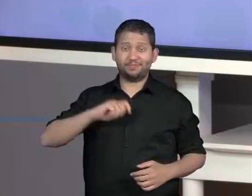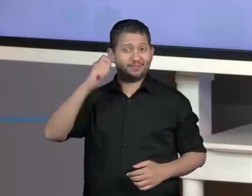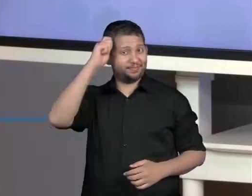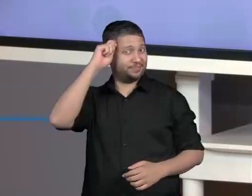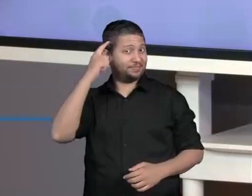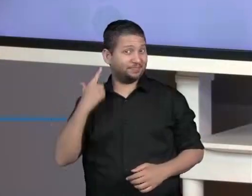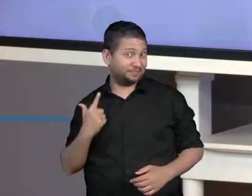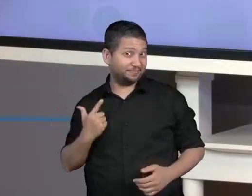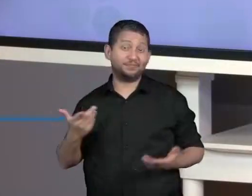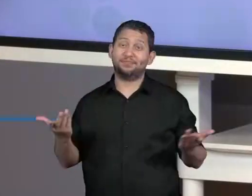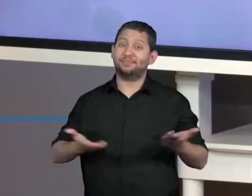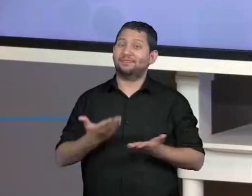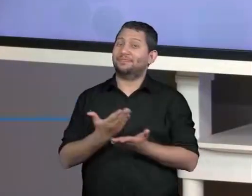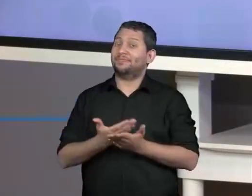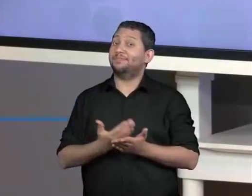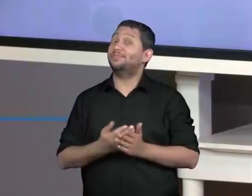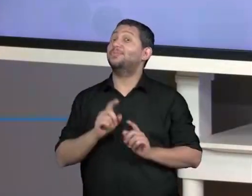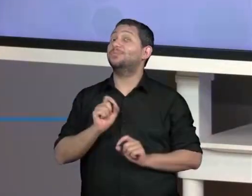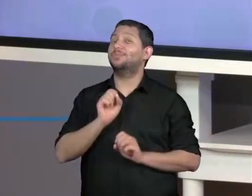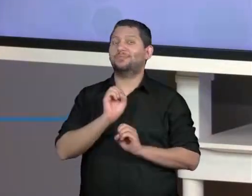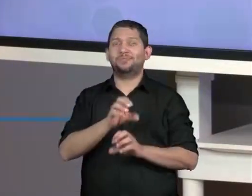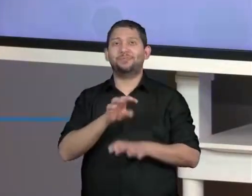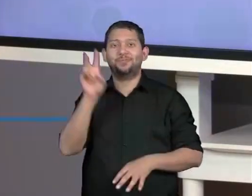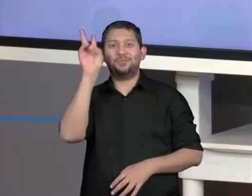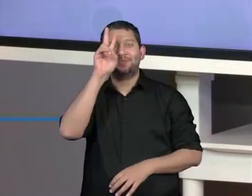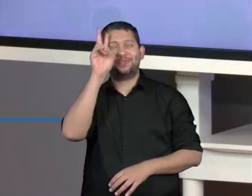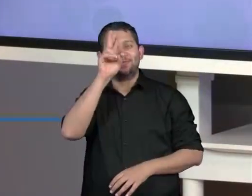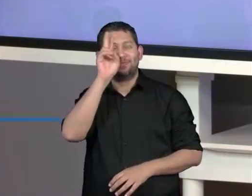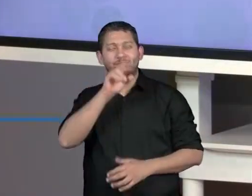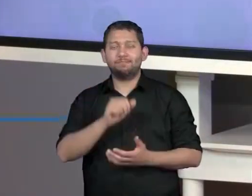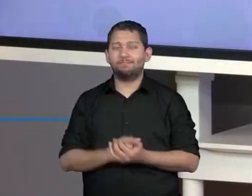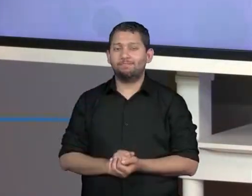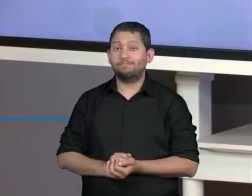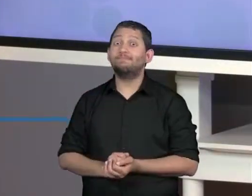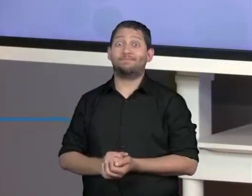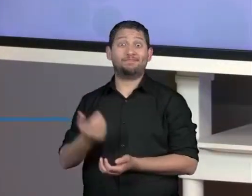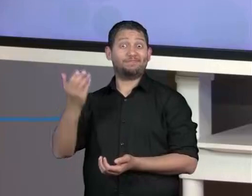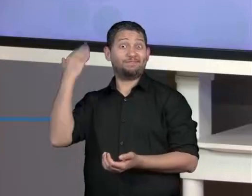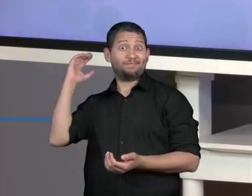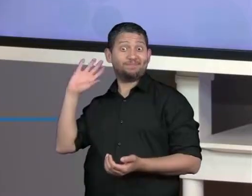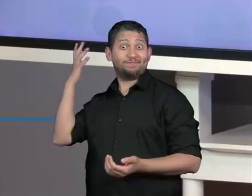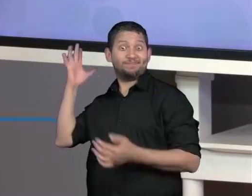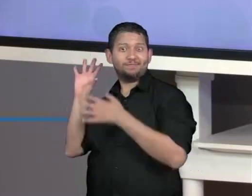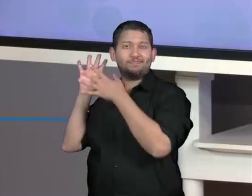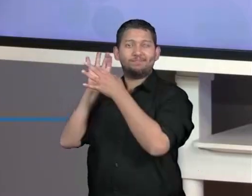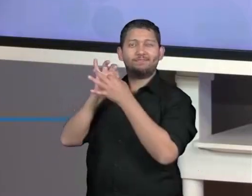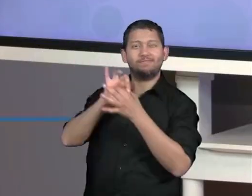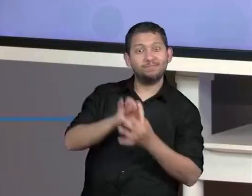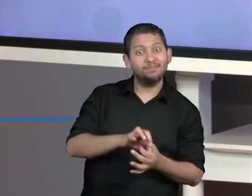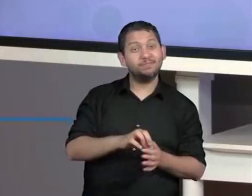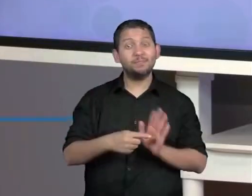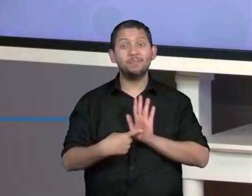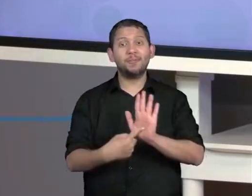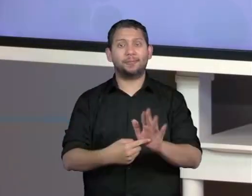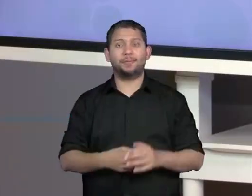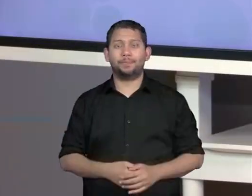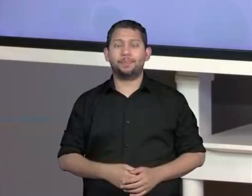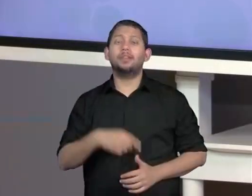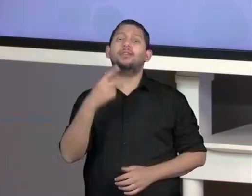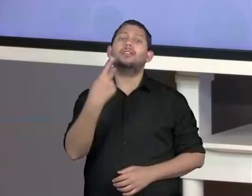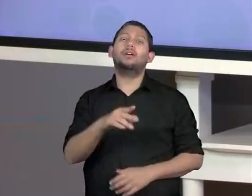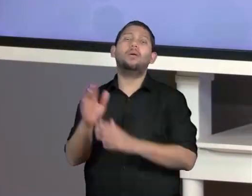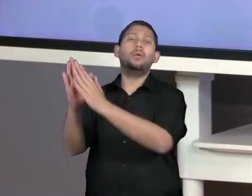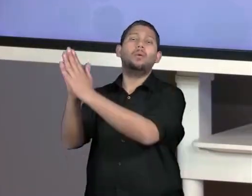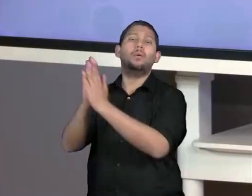e hoje estou aqui para uma aula de História. E já vou pedindo para você separar o seu currículo em